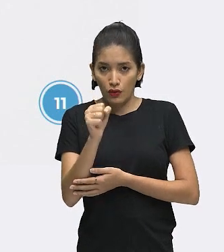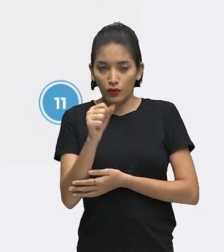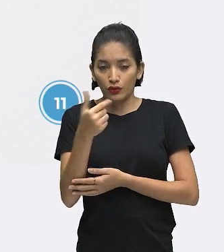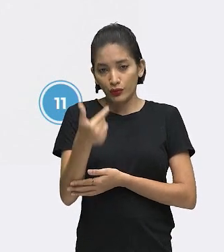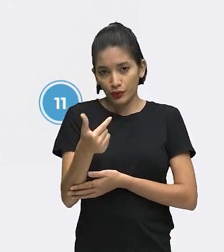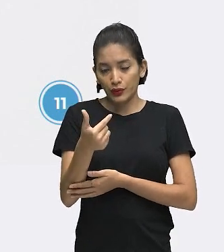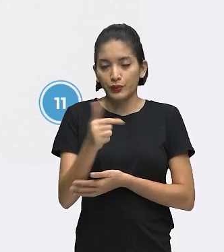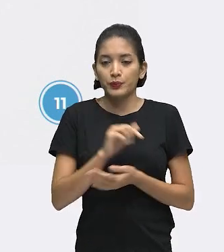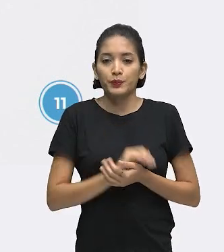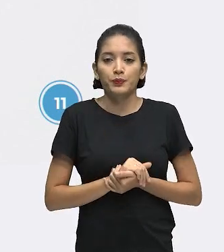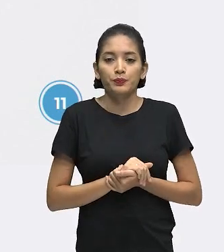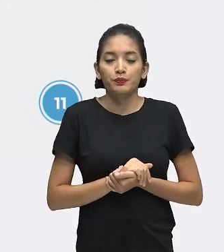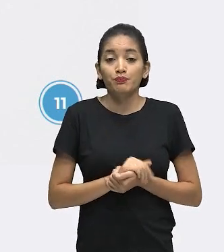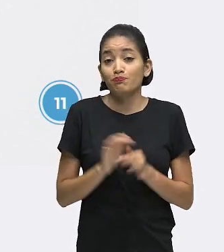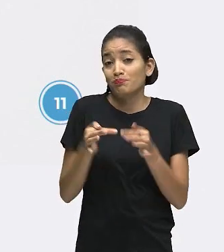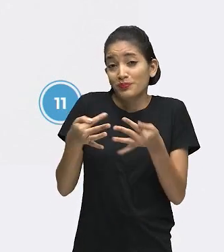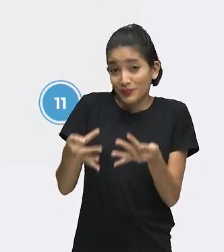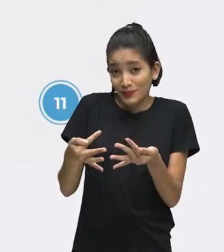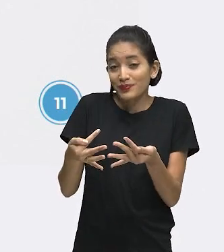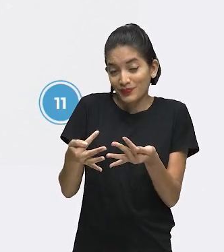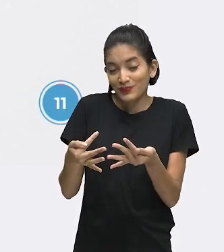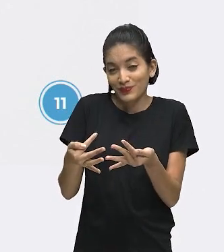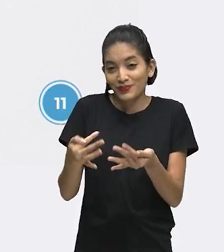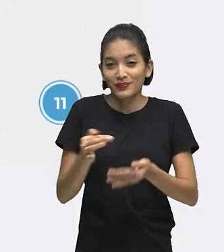7682. Bem simples, né?